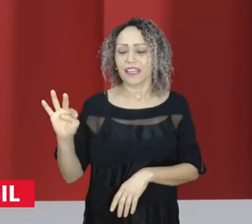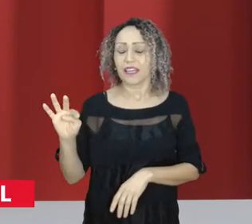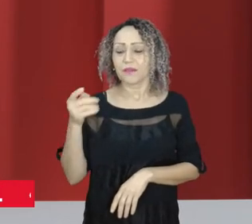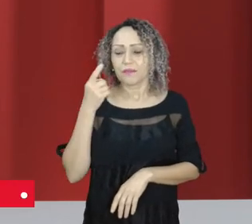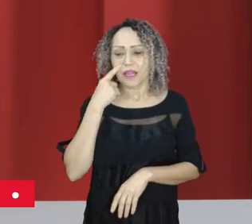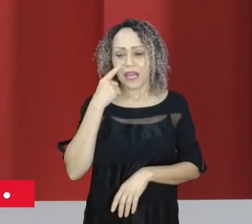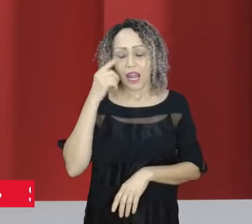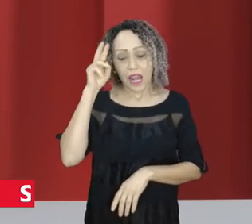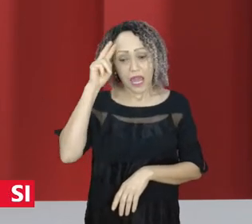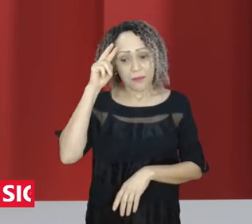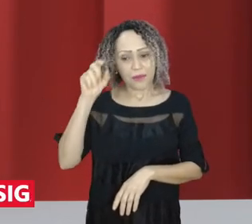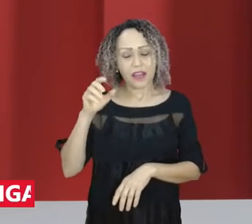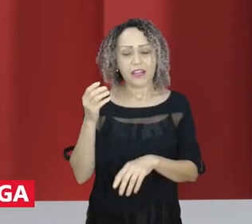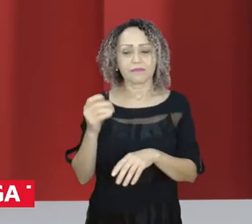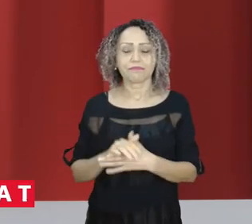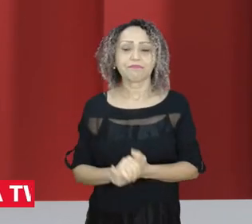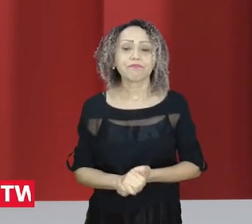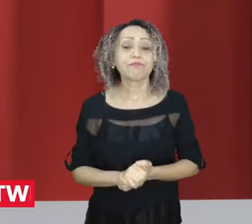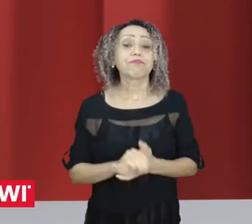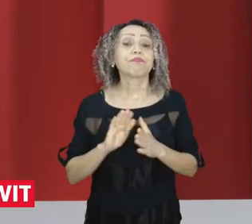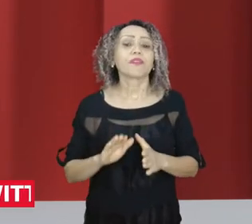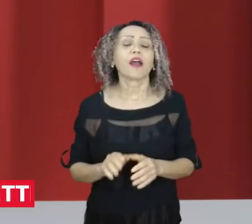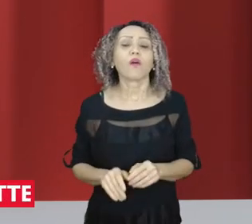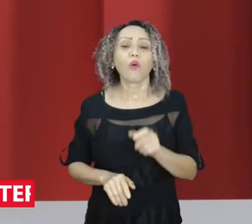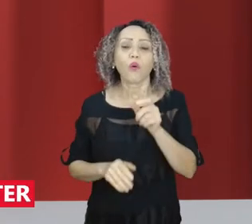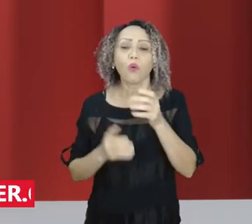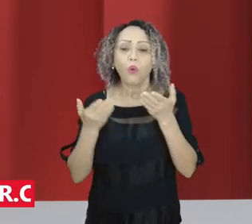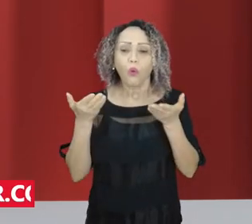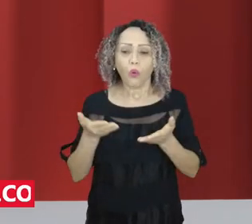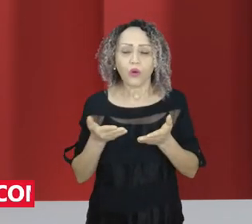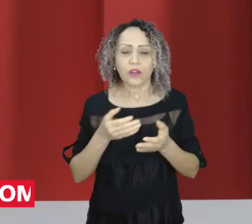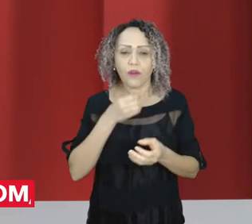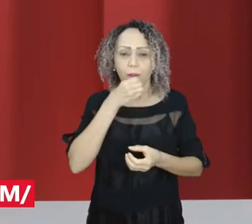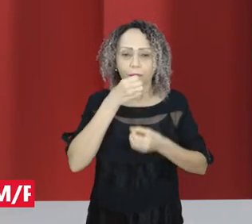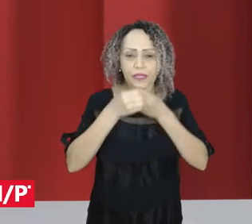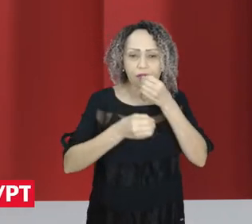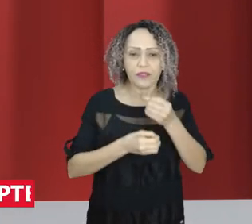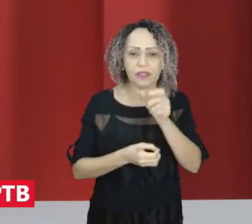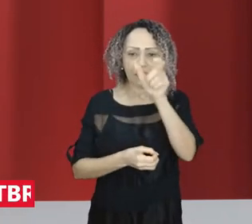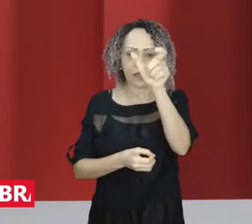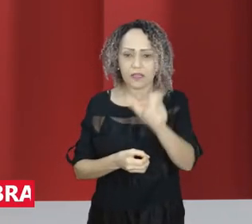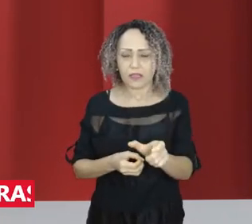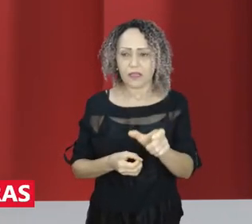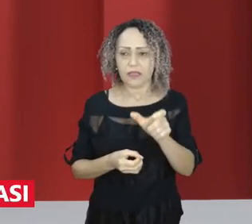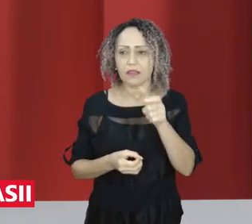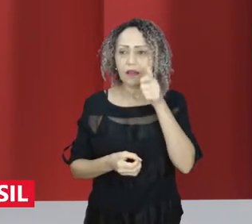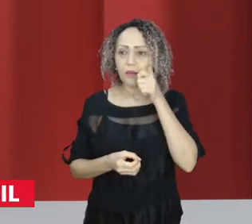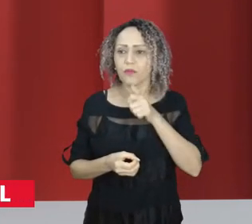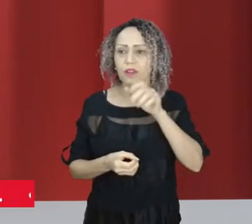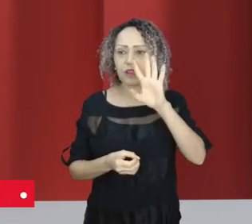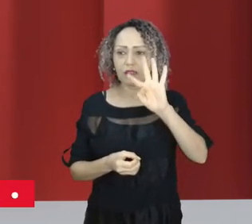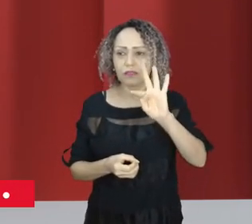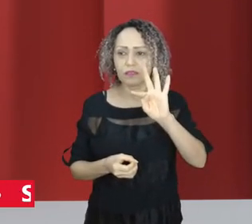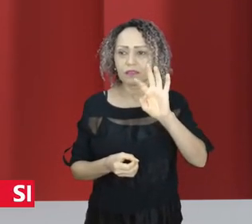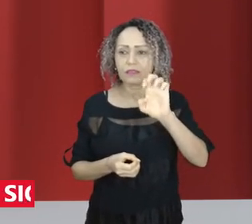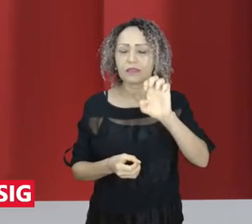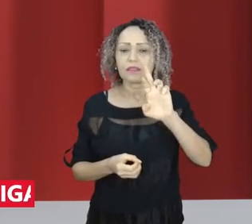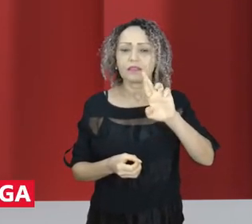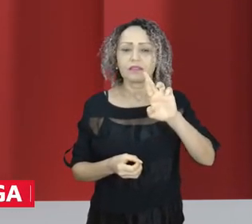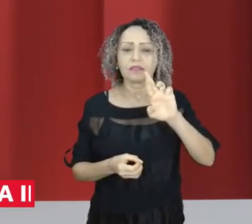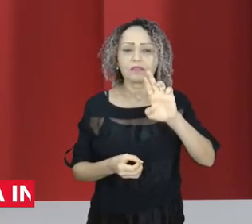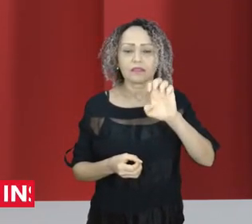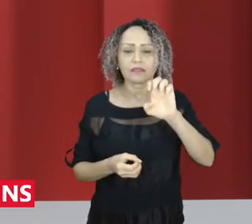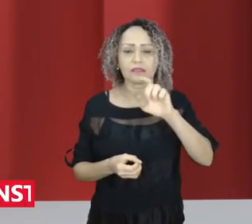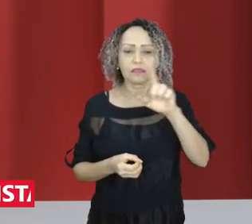Tereza Campelo, né? Sobre o Auxílio Brasil e a garantia, a única garantia de continuidade desse benefício,